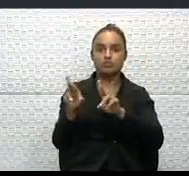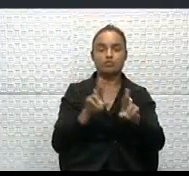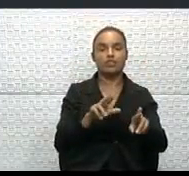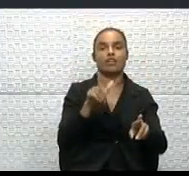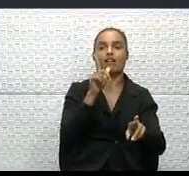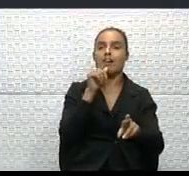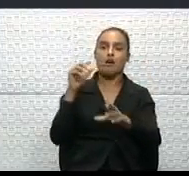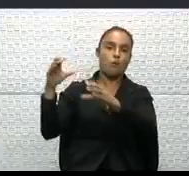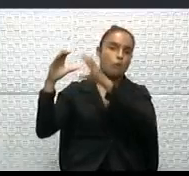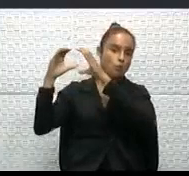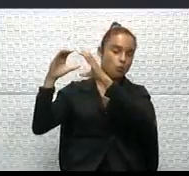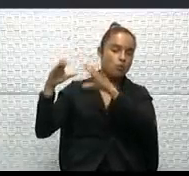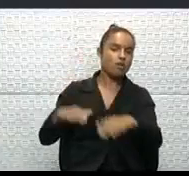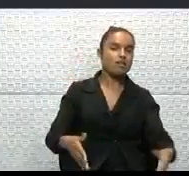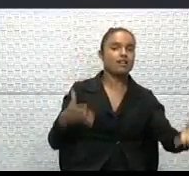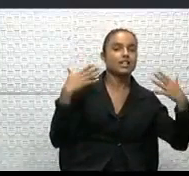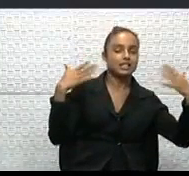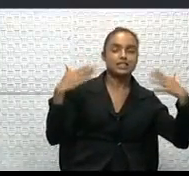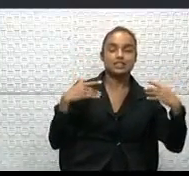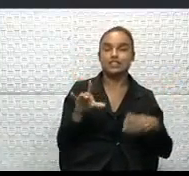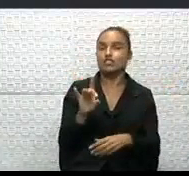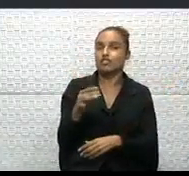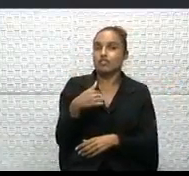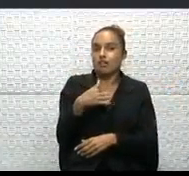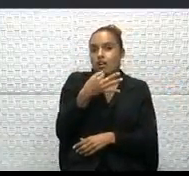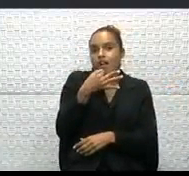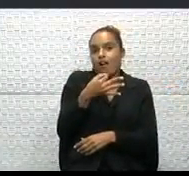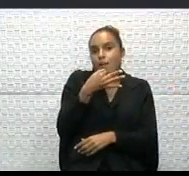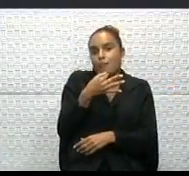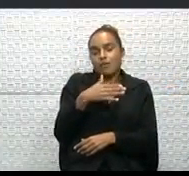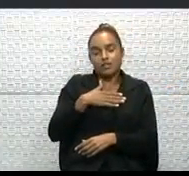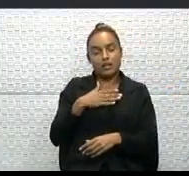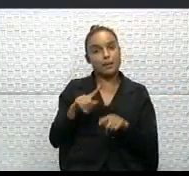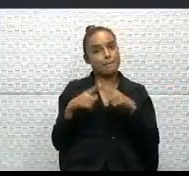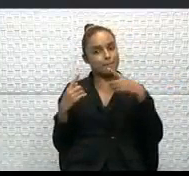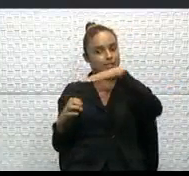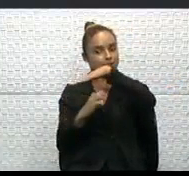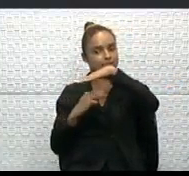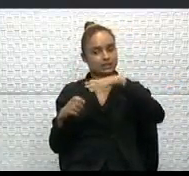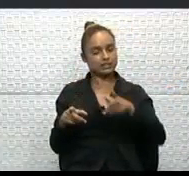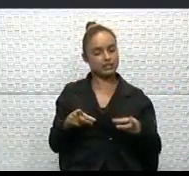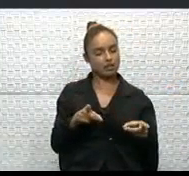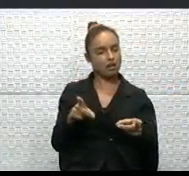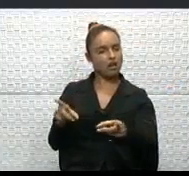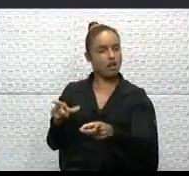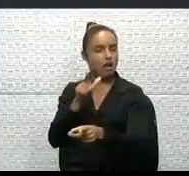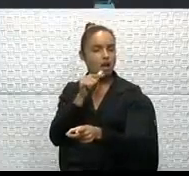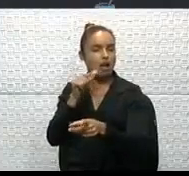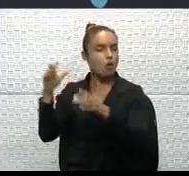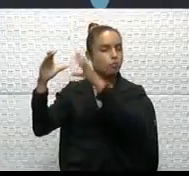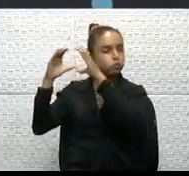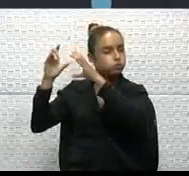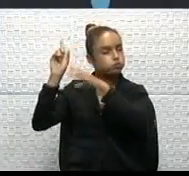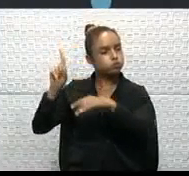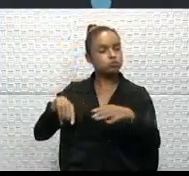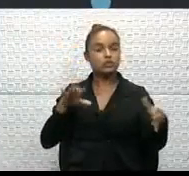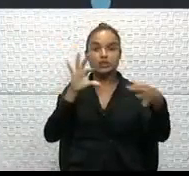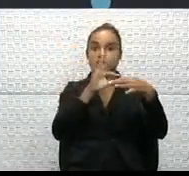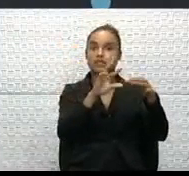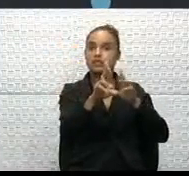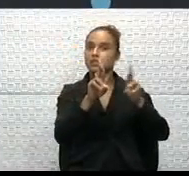é positiva. Para mim isso é só uma aposta, mas para uma empresa que vende água de coco, verificar se é mesmo essa